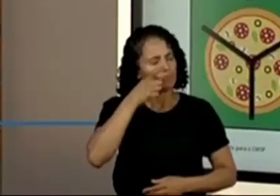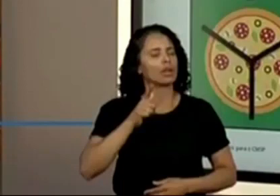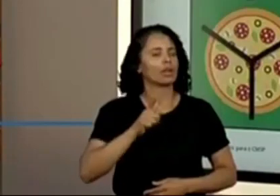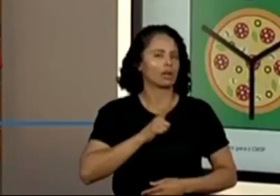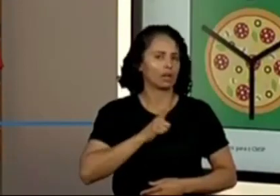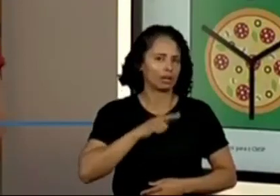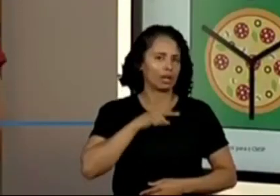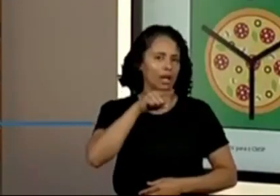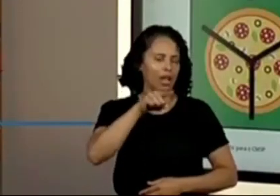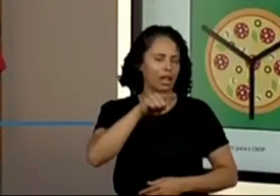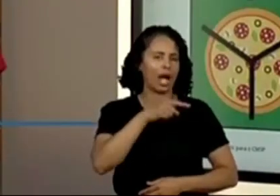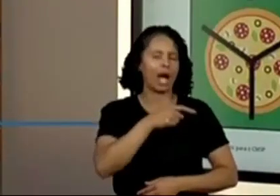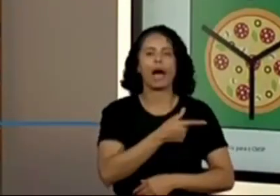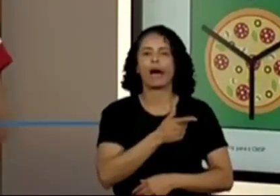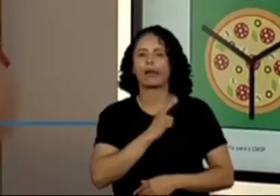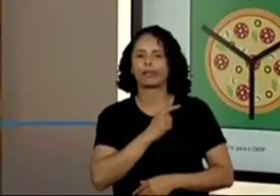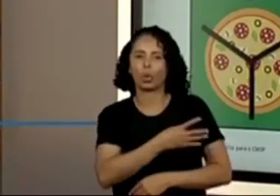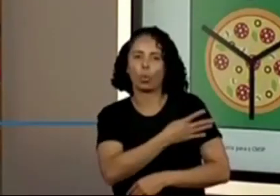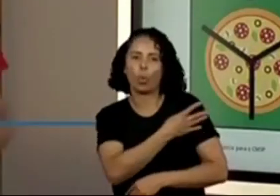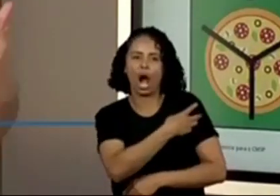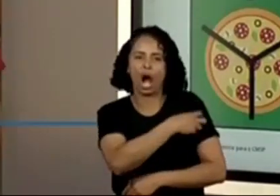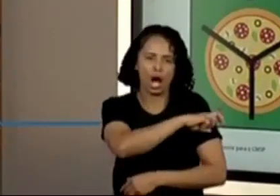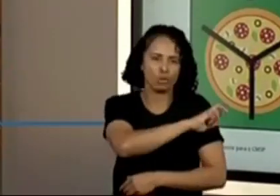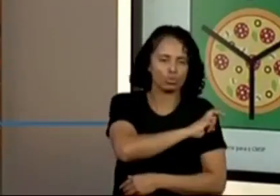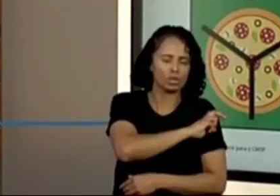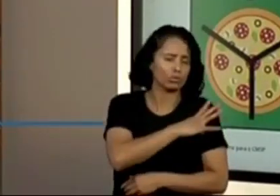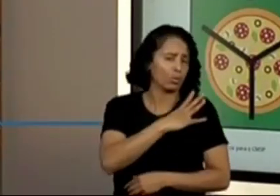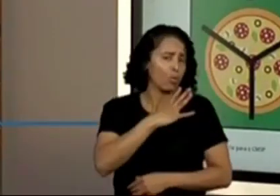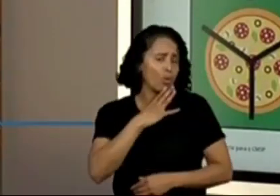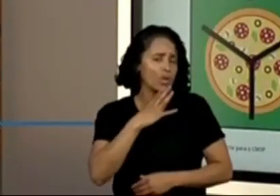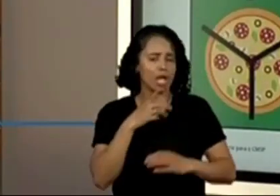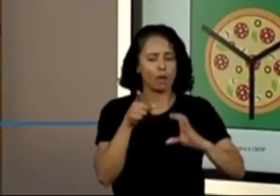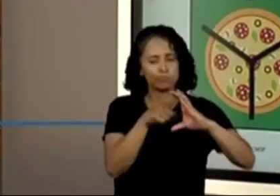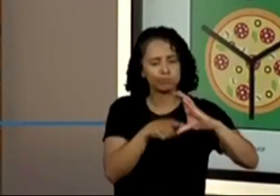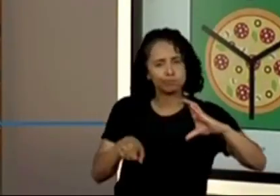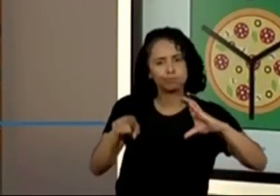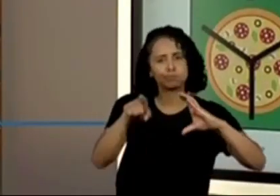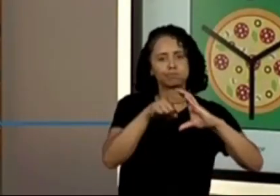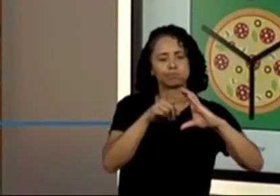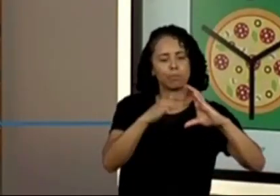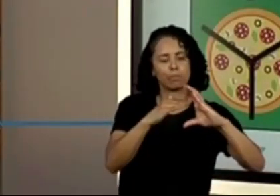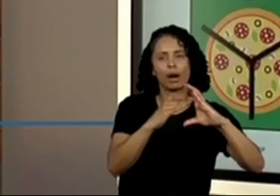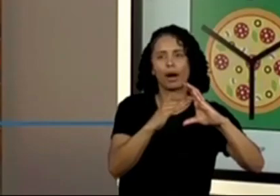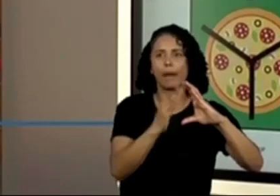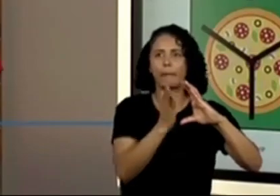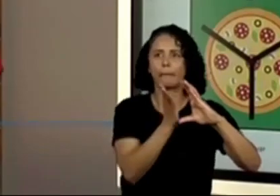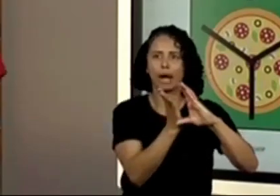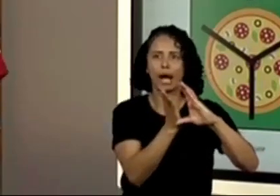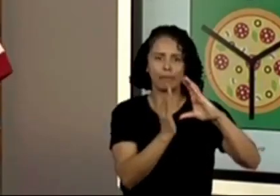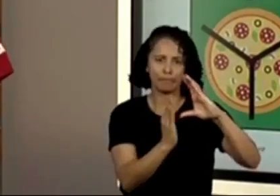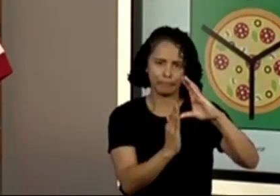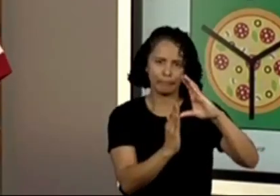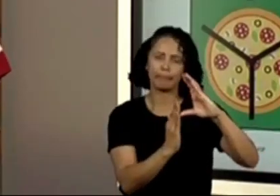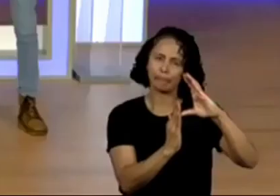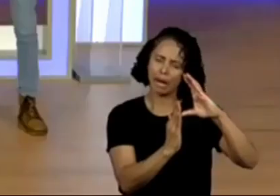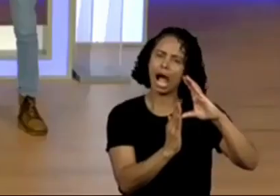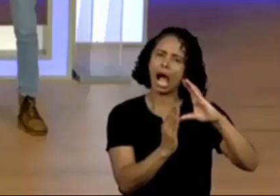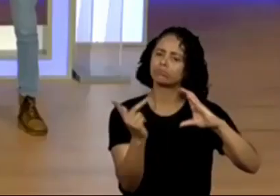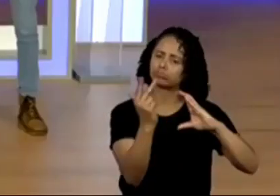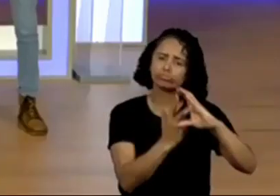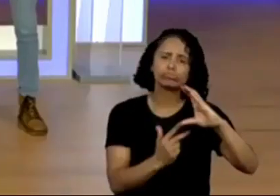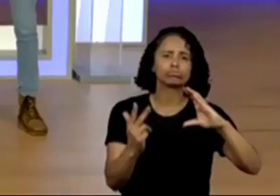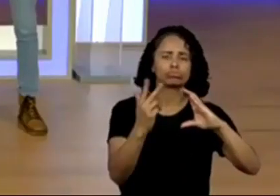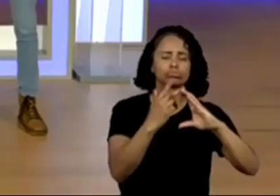a ideia é chegar nessa parte, né? Nesse terço. Okay? A gente pode chamar esse pedaço de pizza e deve chamá-lo